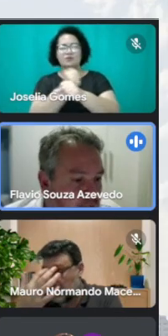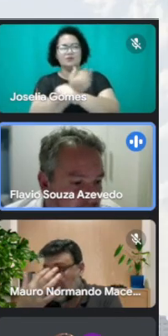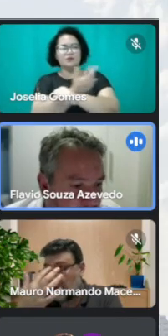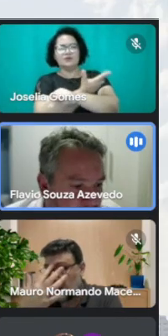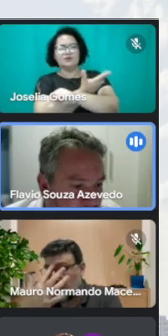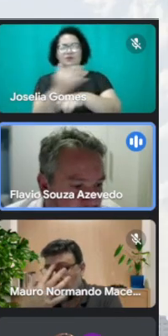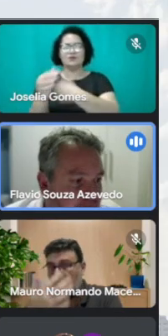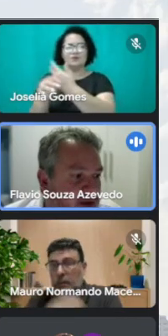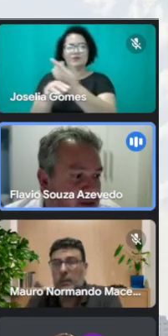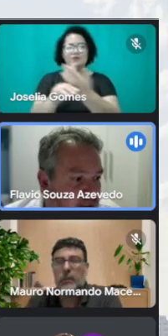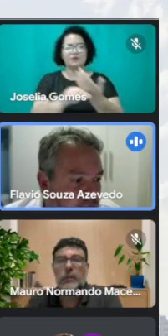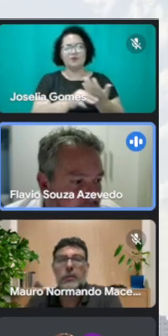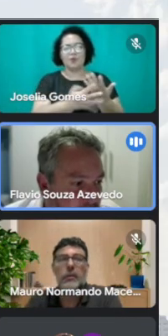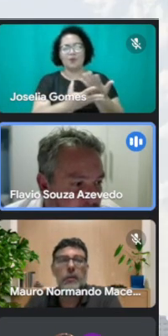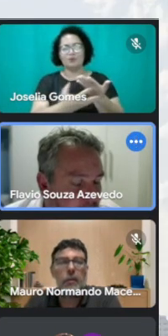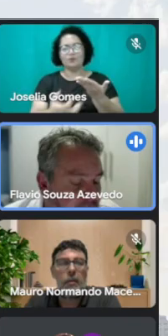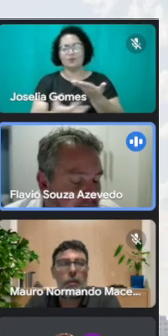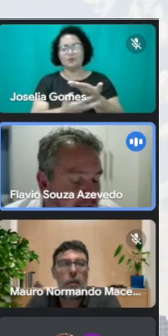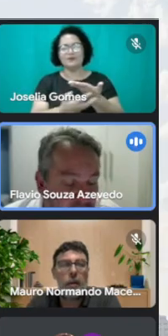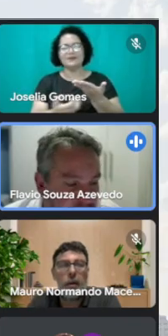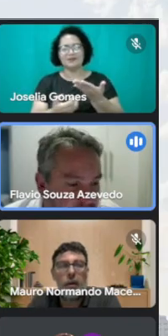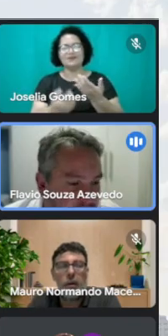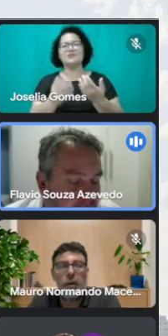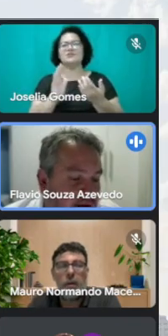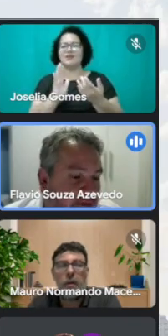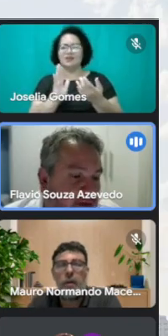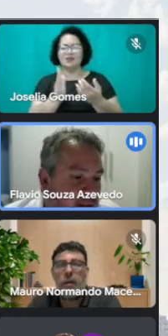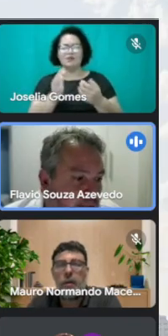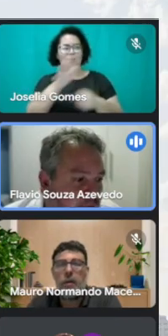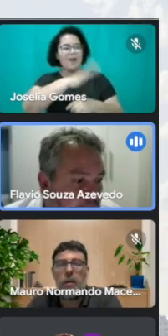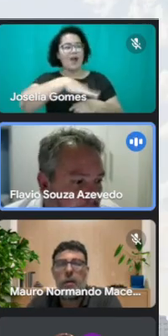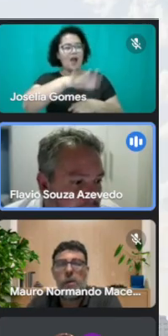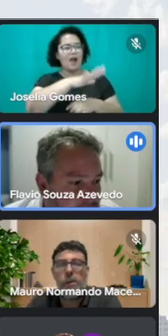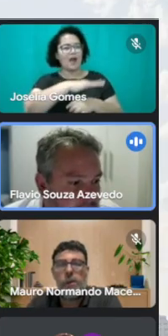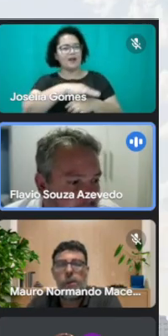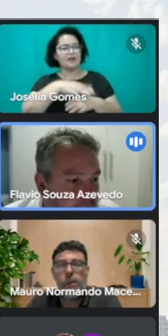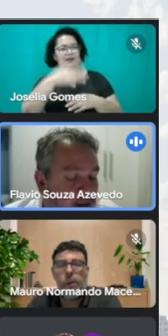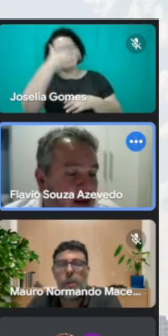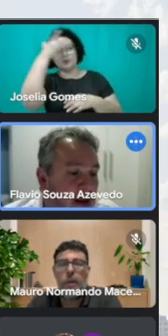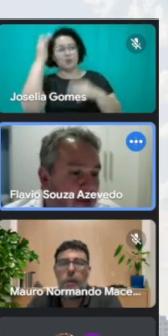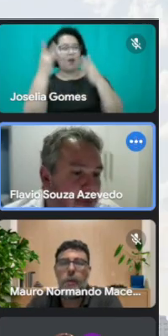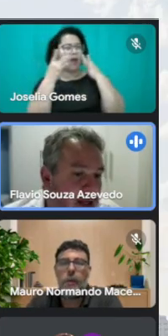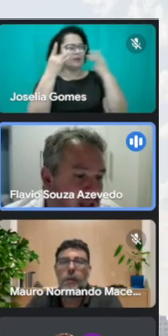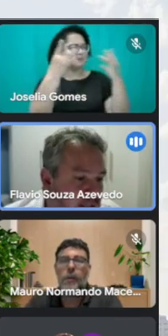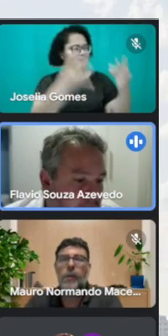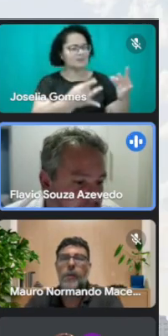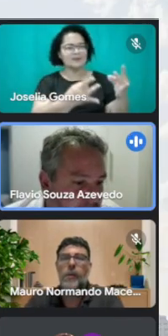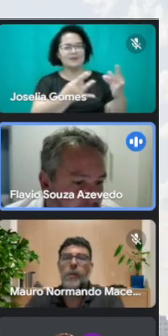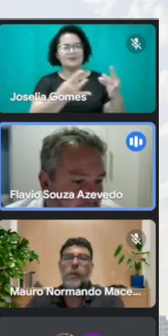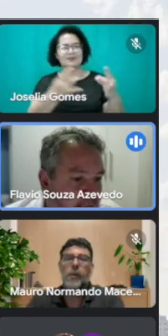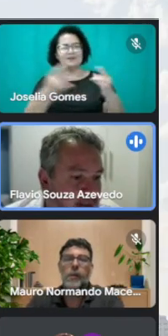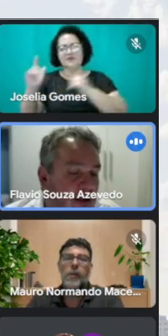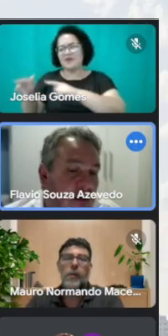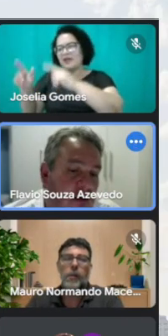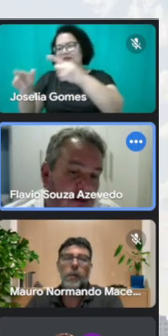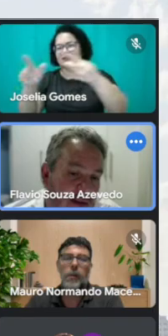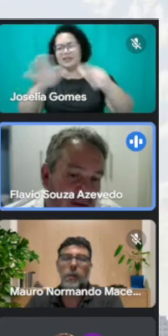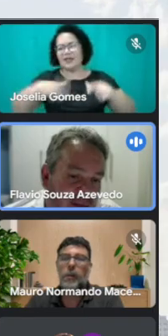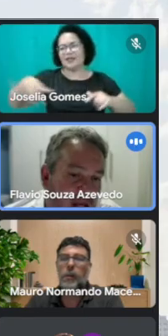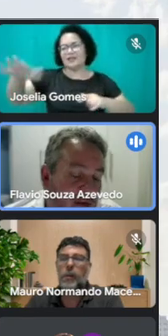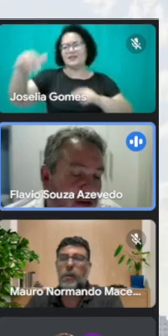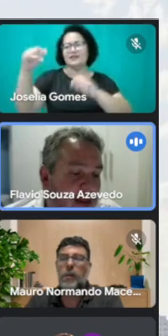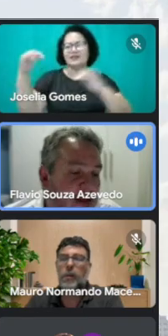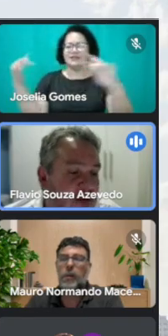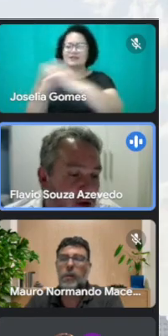área de atenção. Já vem gente de várias partes que não vinha, né? Já vem gente de várias partes da cidade para andar de bicicleta